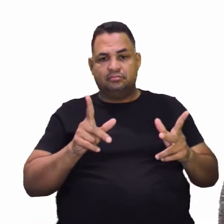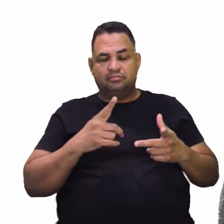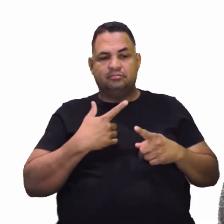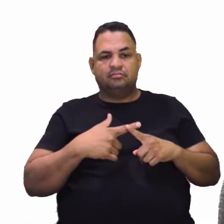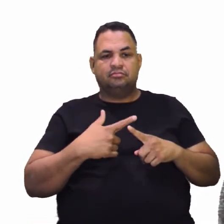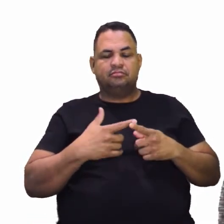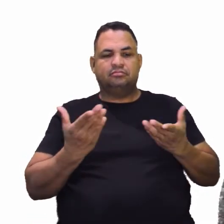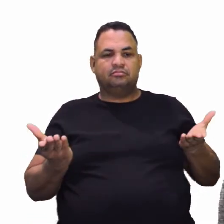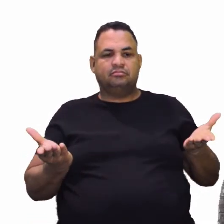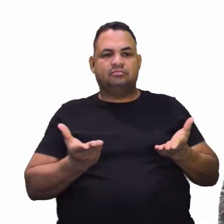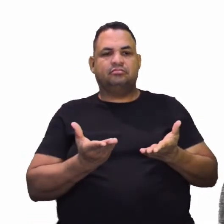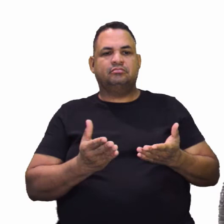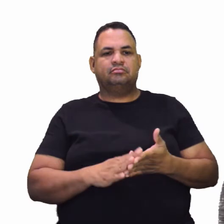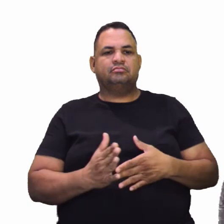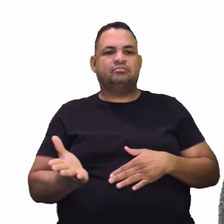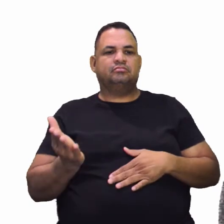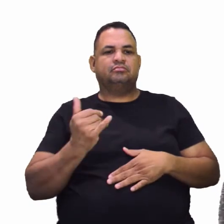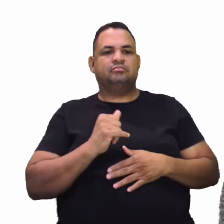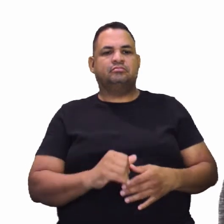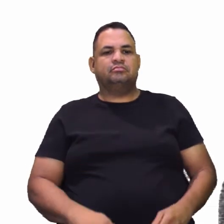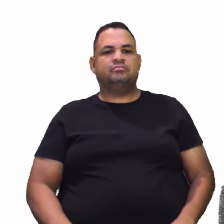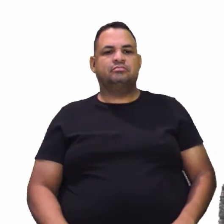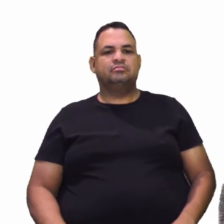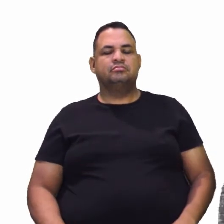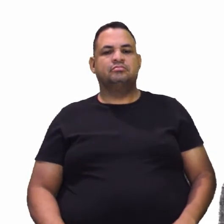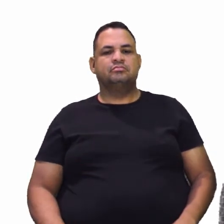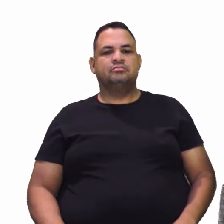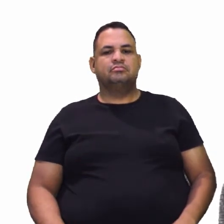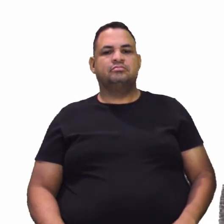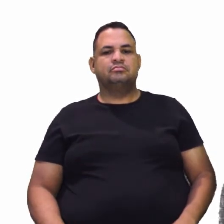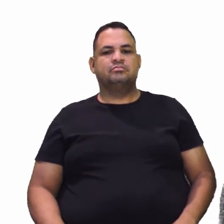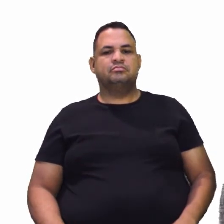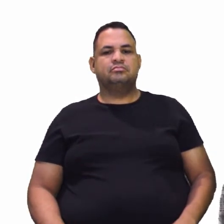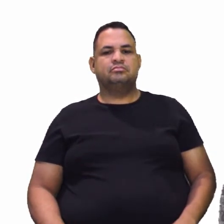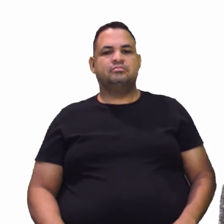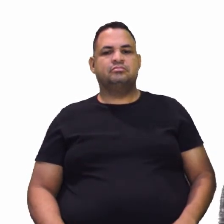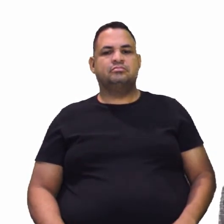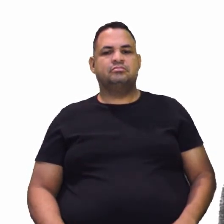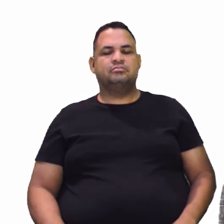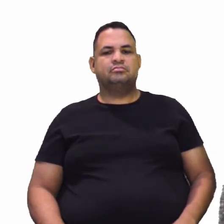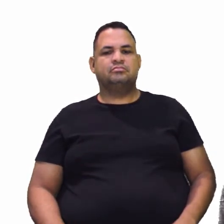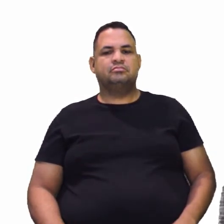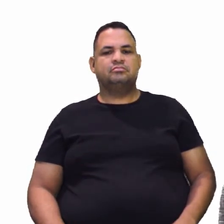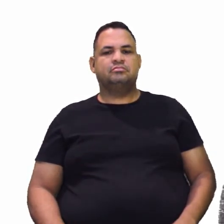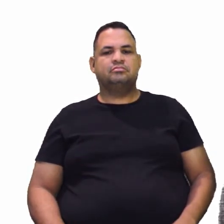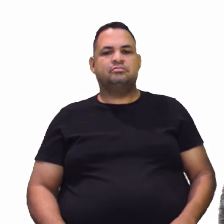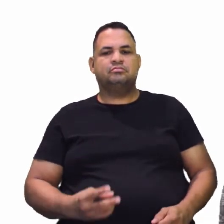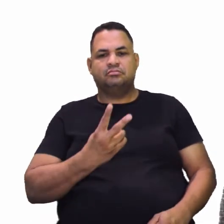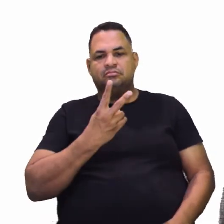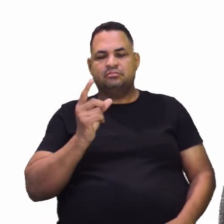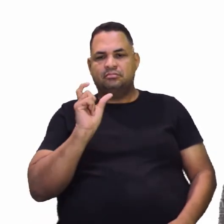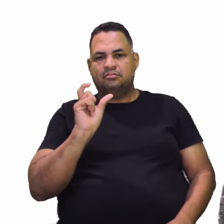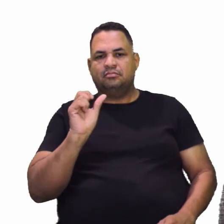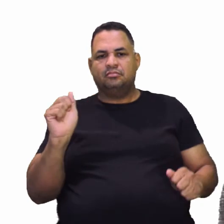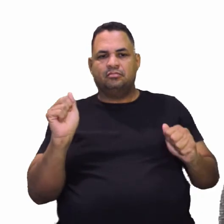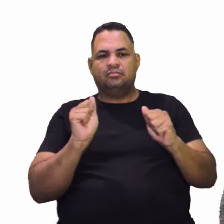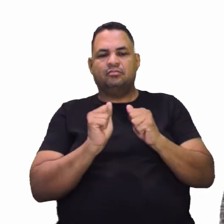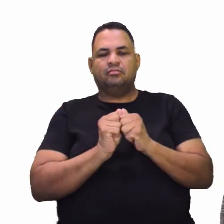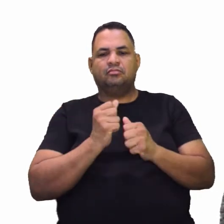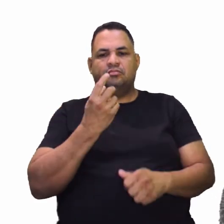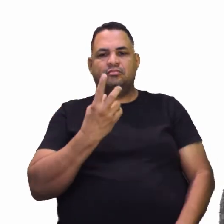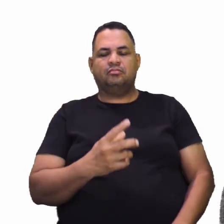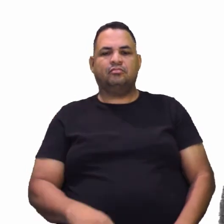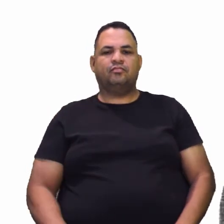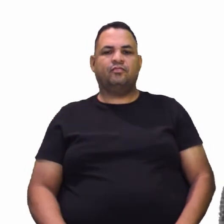diferente. Então, vamos lá. We receive hundreds of mails every day. Every day. Então, a gente tem